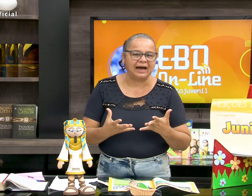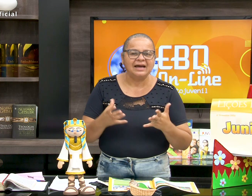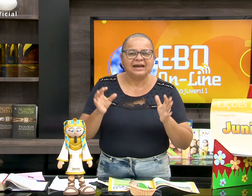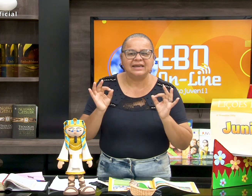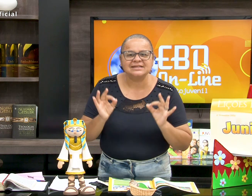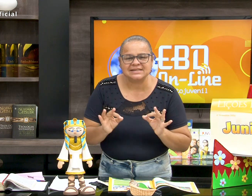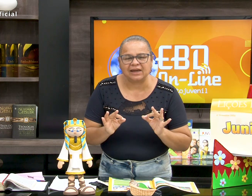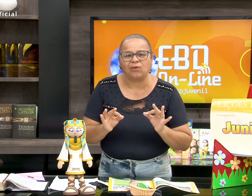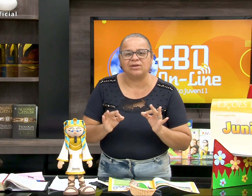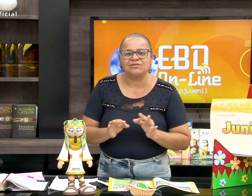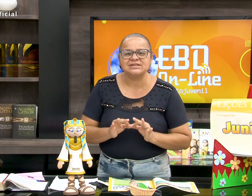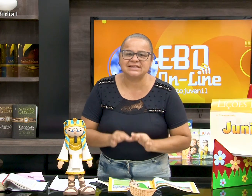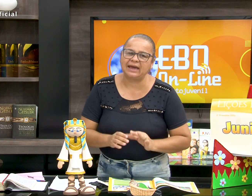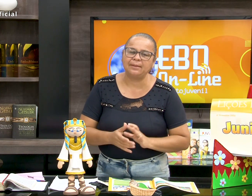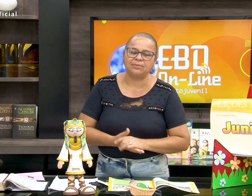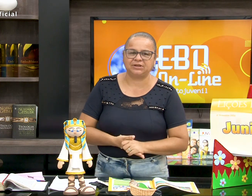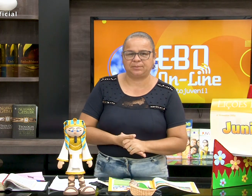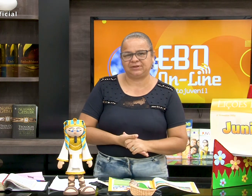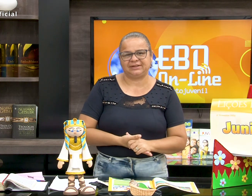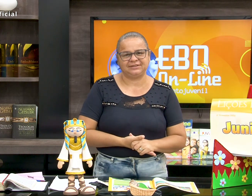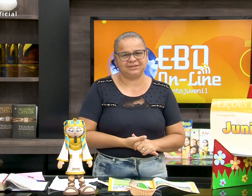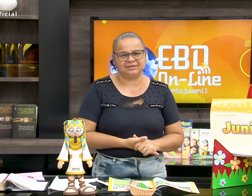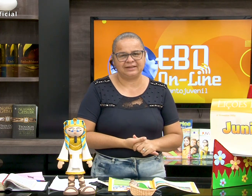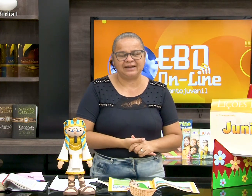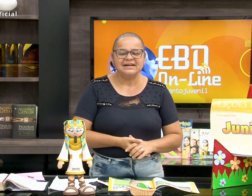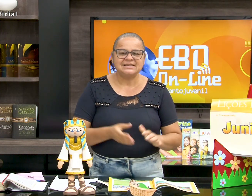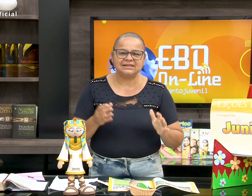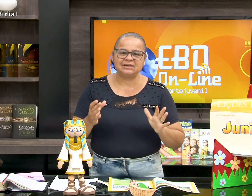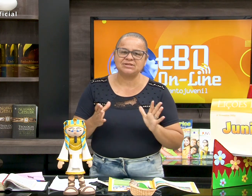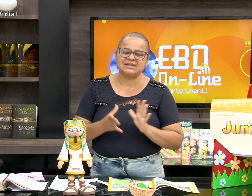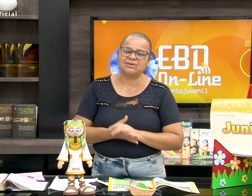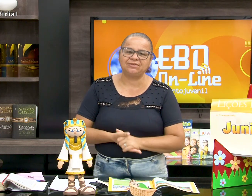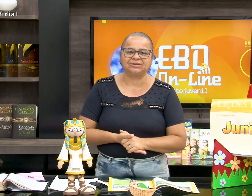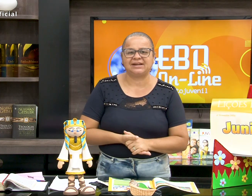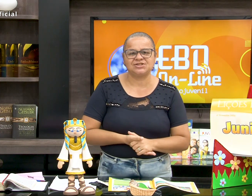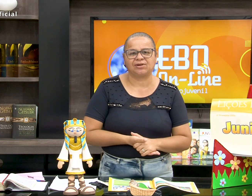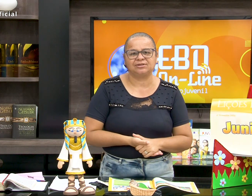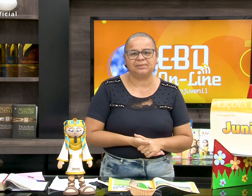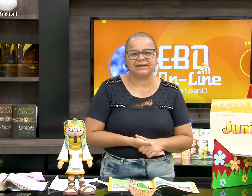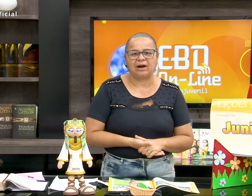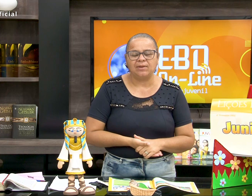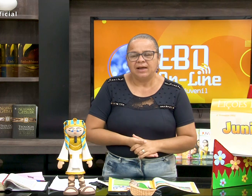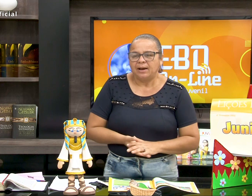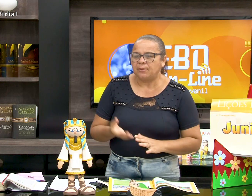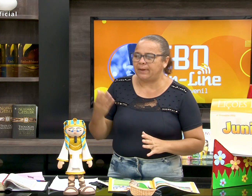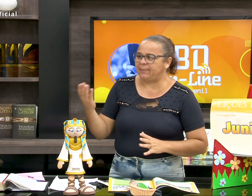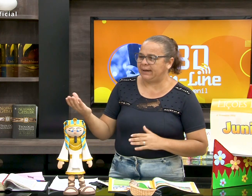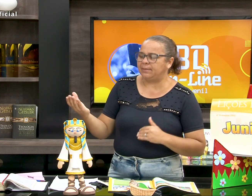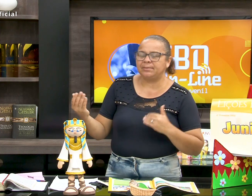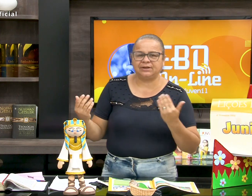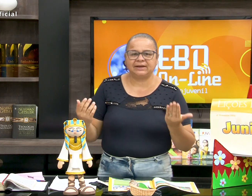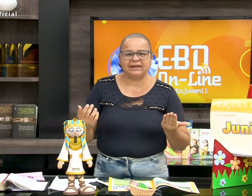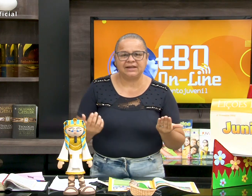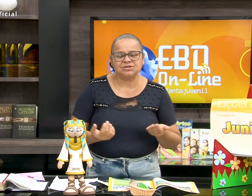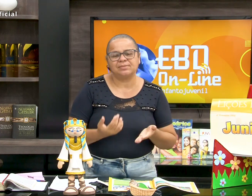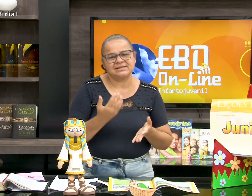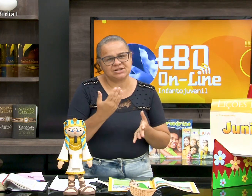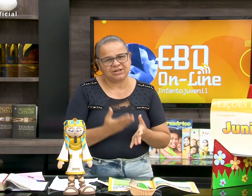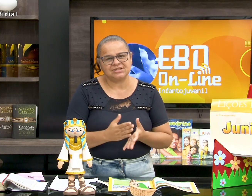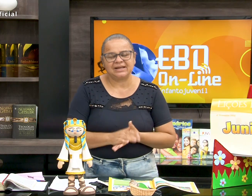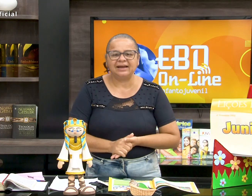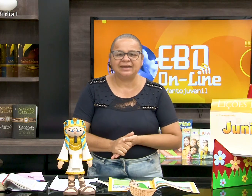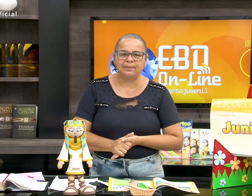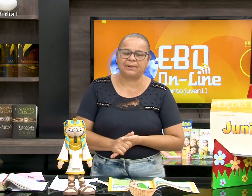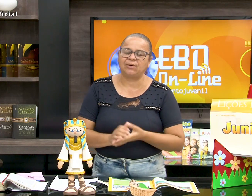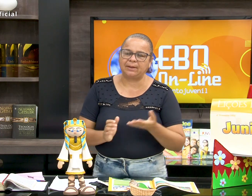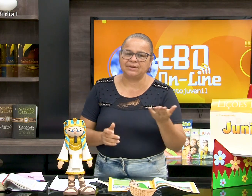lá e dizer, olha, você é muito importante, né? Sentimos a sua falta na escola dominical. O papai e a mamãe não é crente, mas a